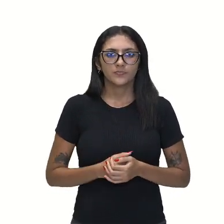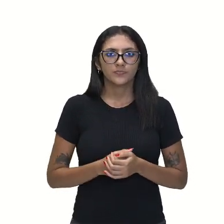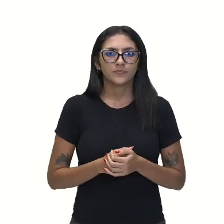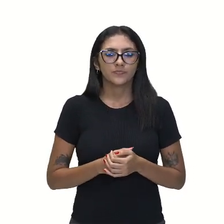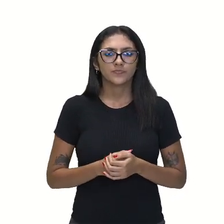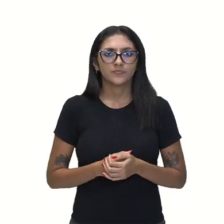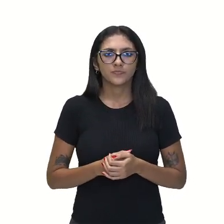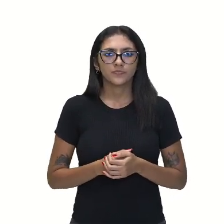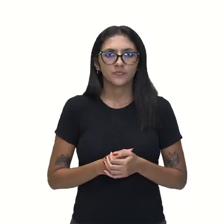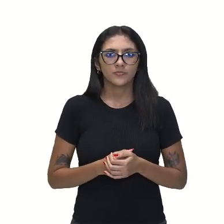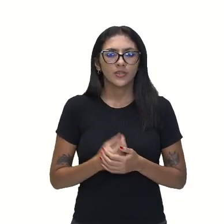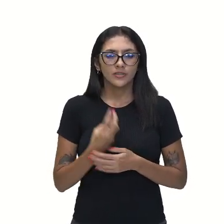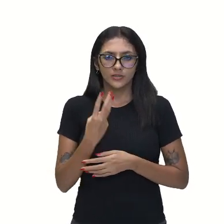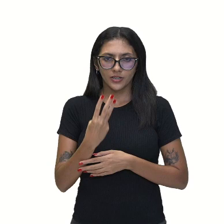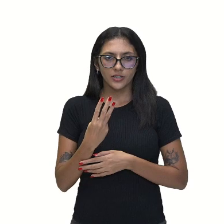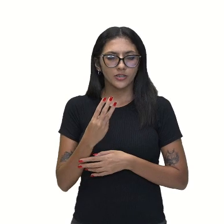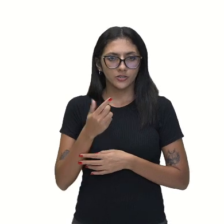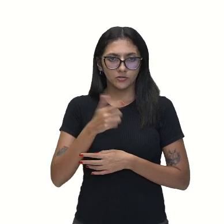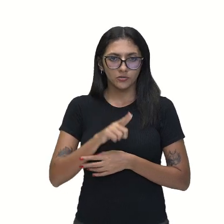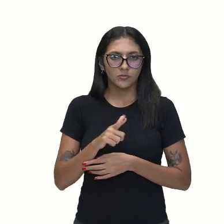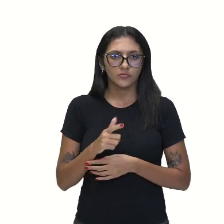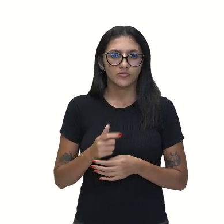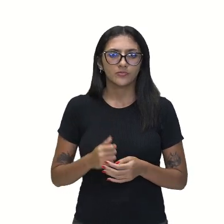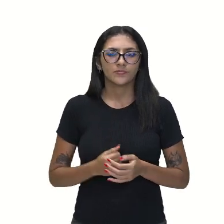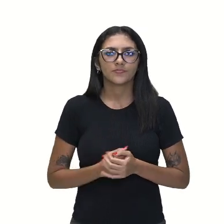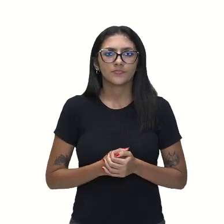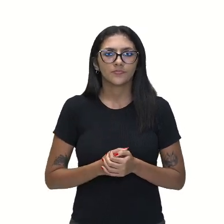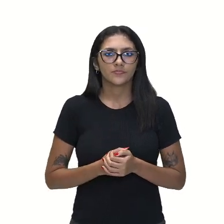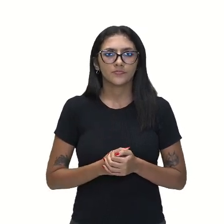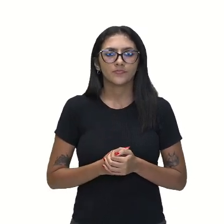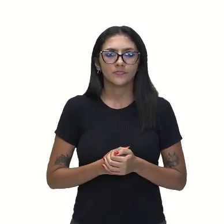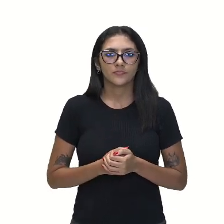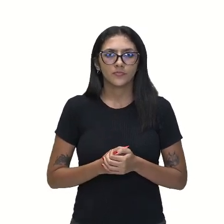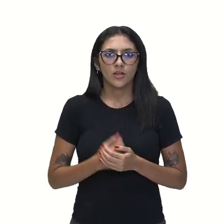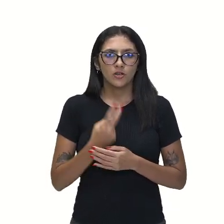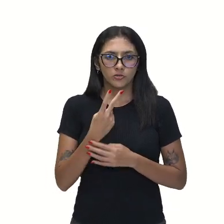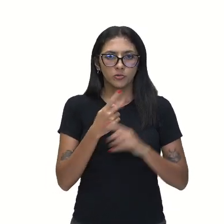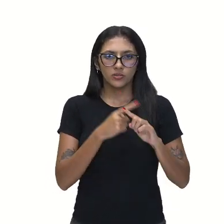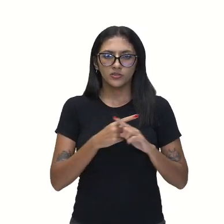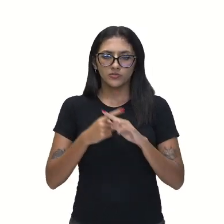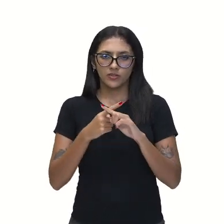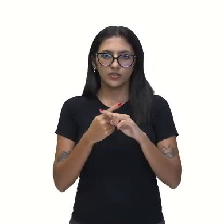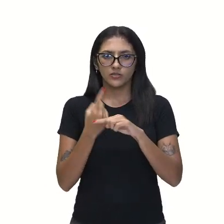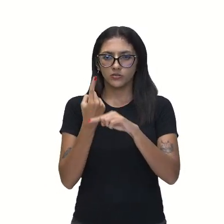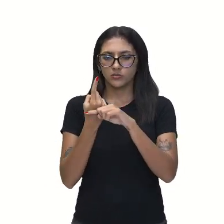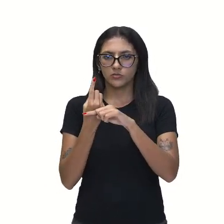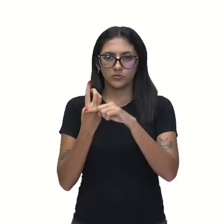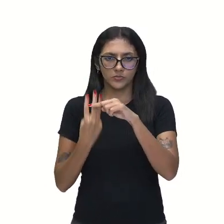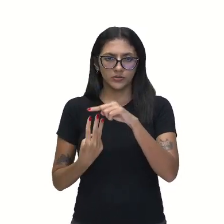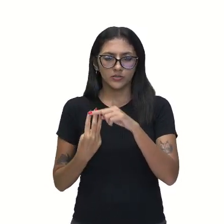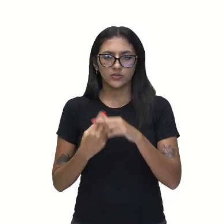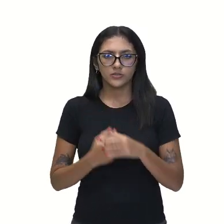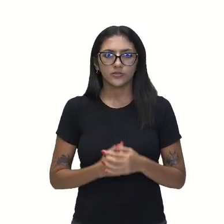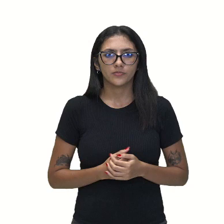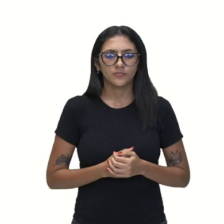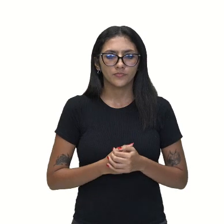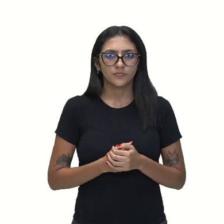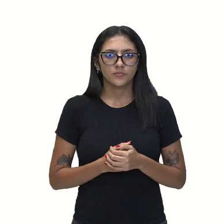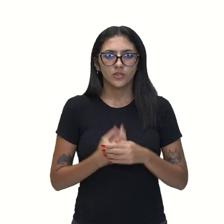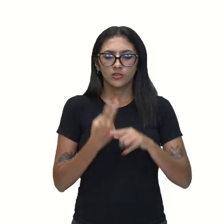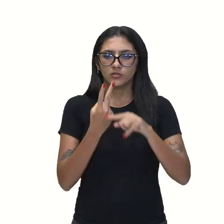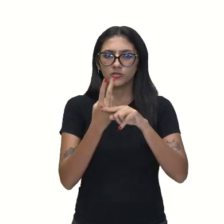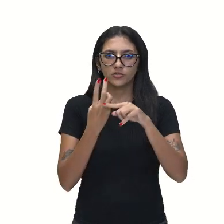3, né? Vou repetir a base. 2 vezes 1 sobre 3 vai dar 2 sobre